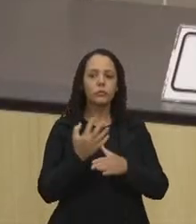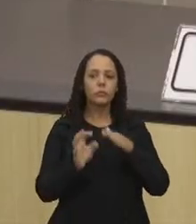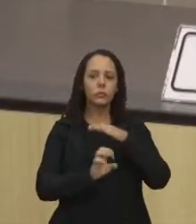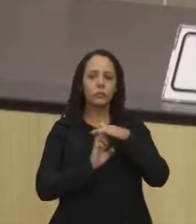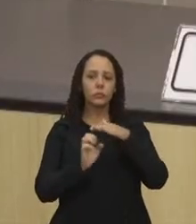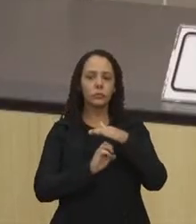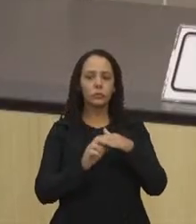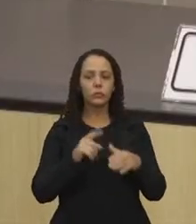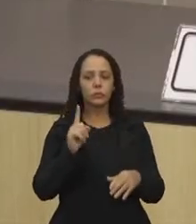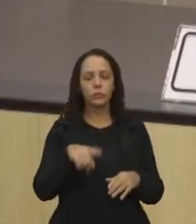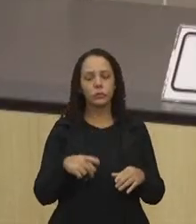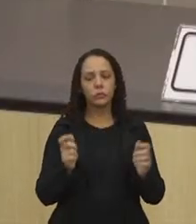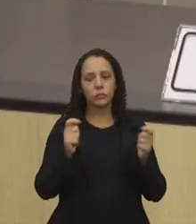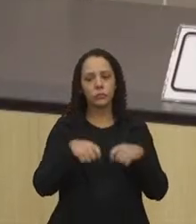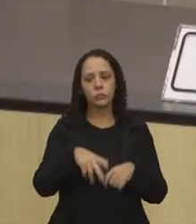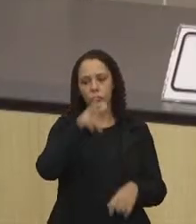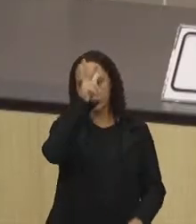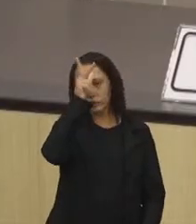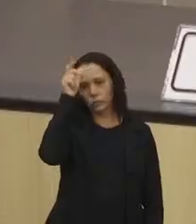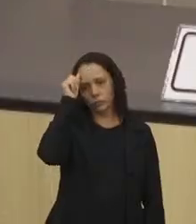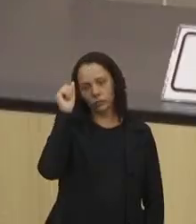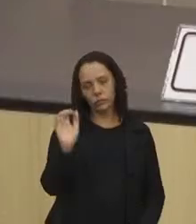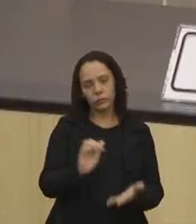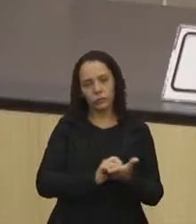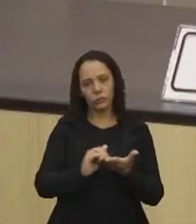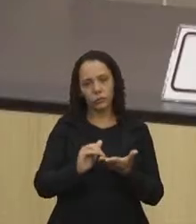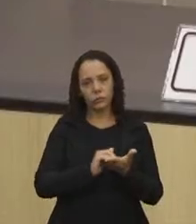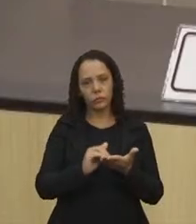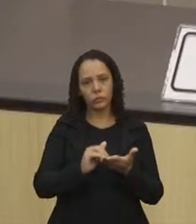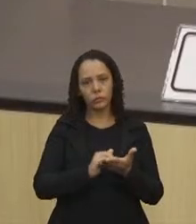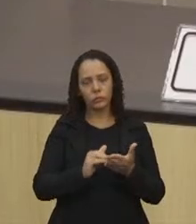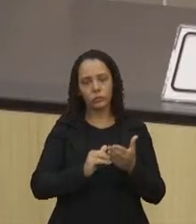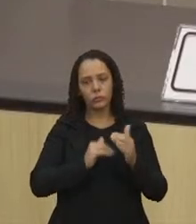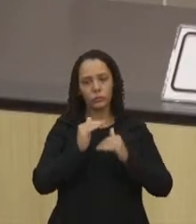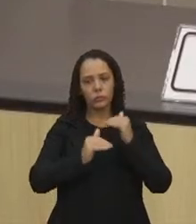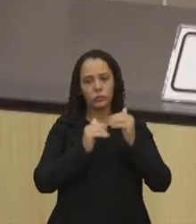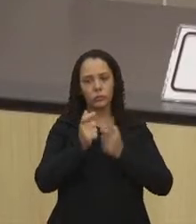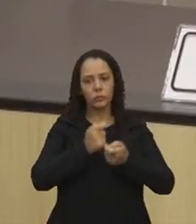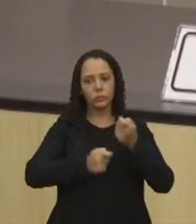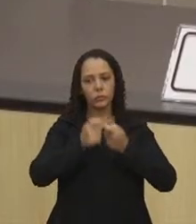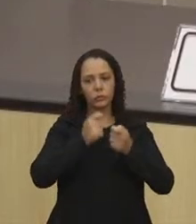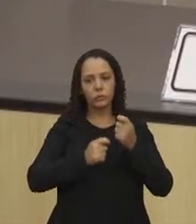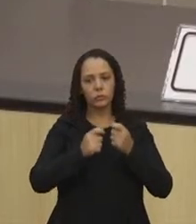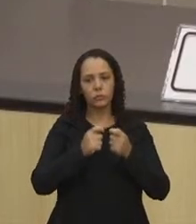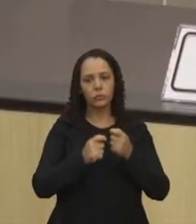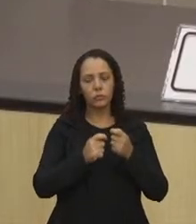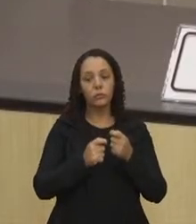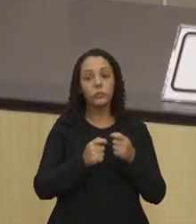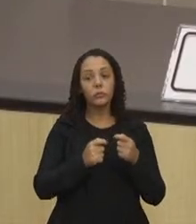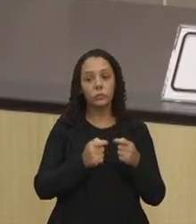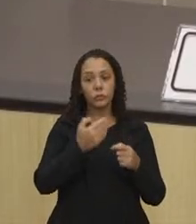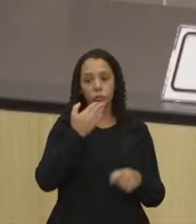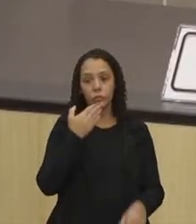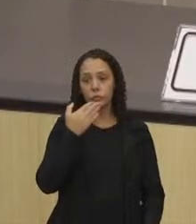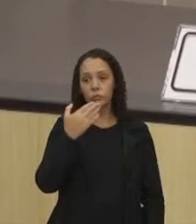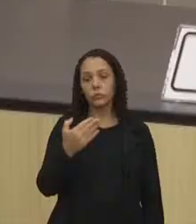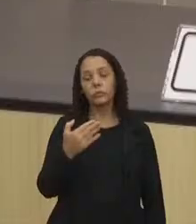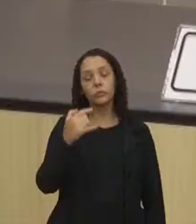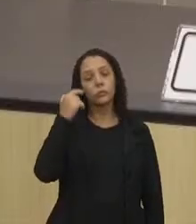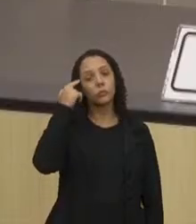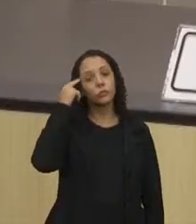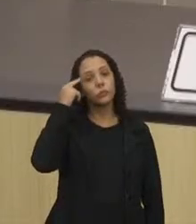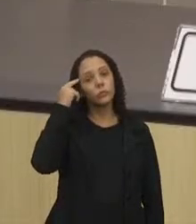que a prefeitura, né, mais precisamente a Secretaria de Desenvolvimento Econômico, nos procurou, pensando na possibilidade